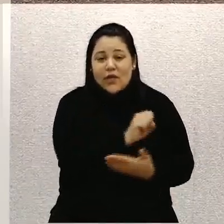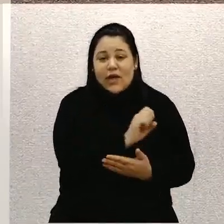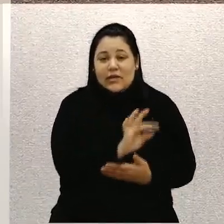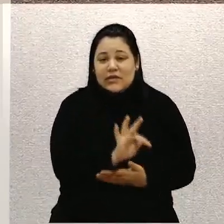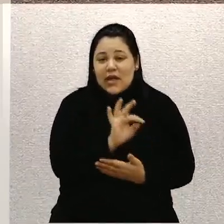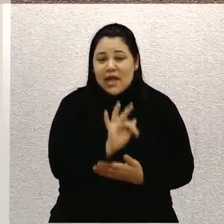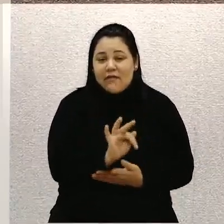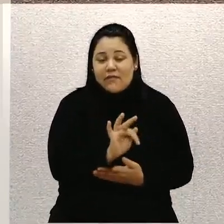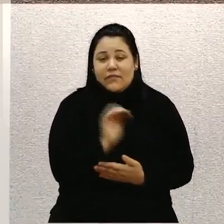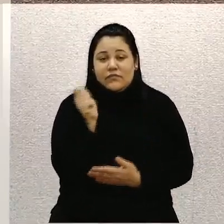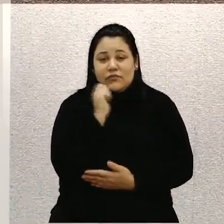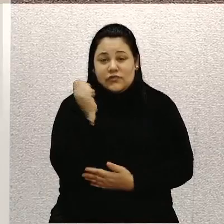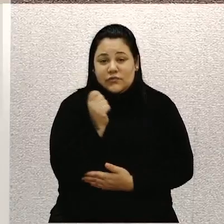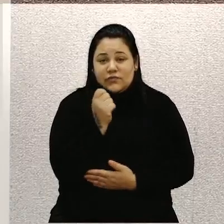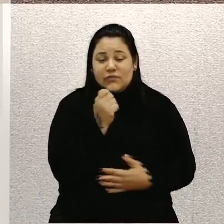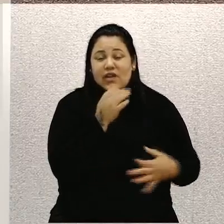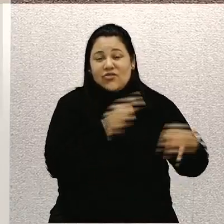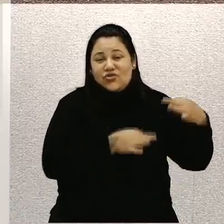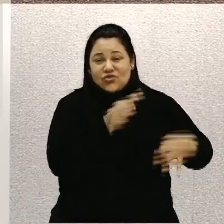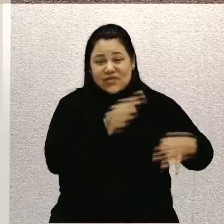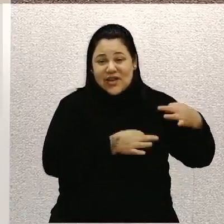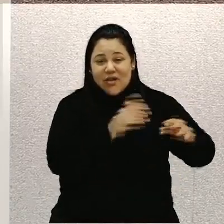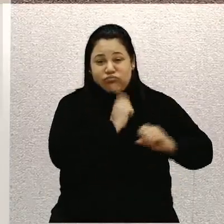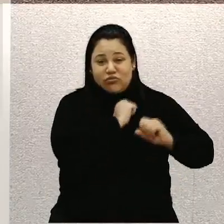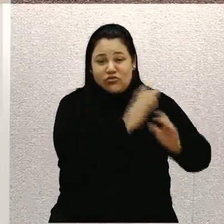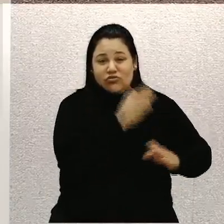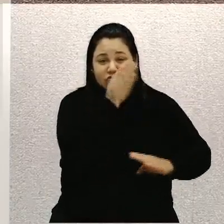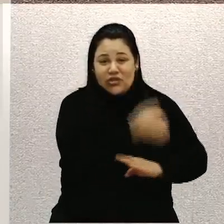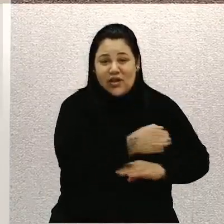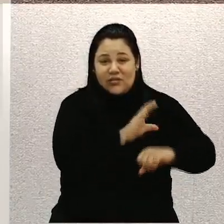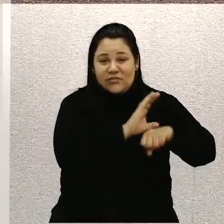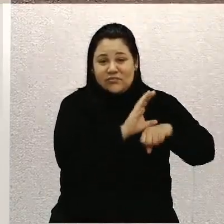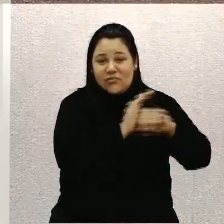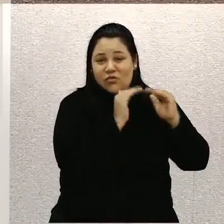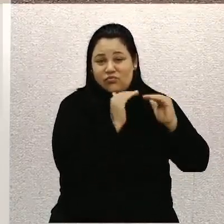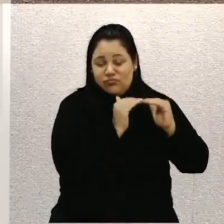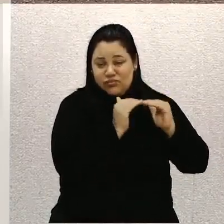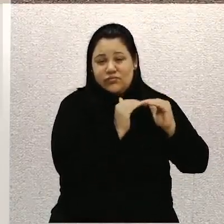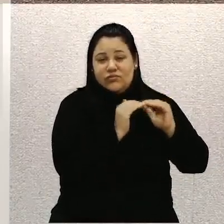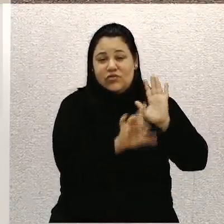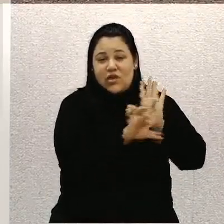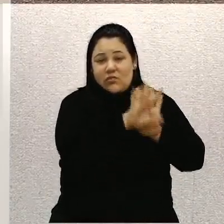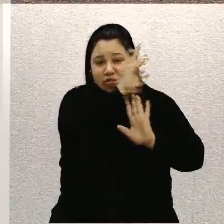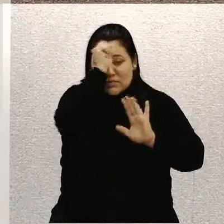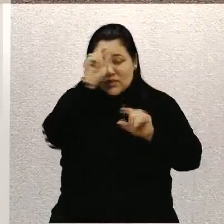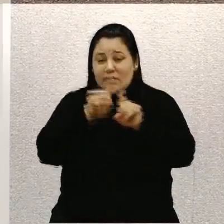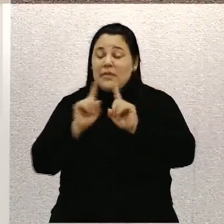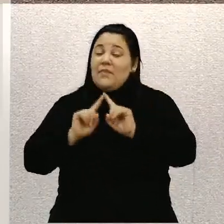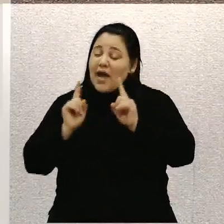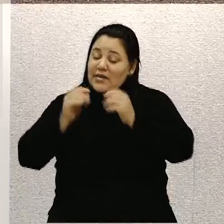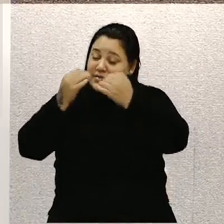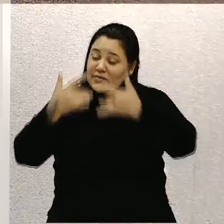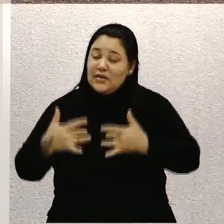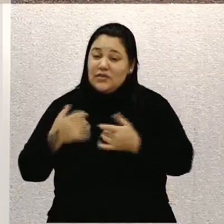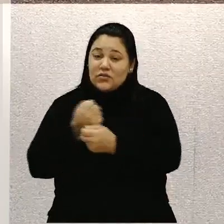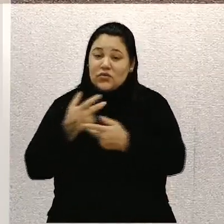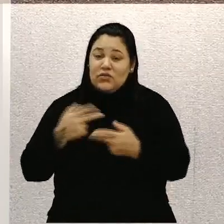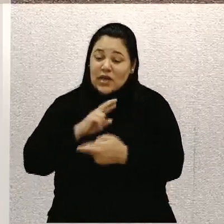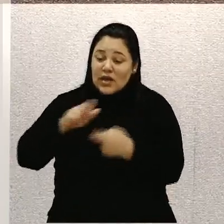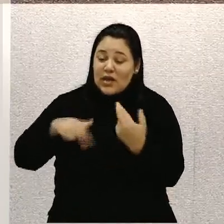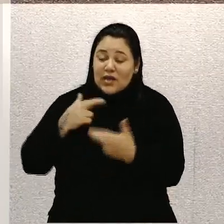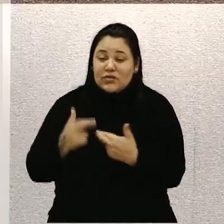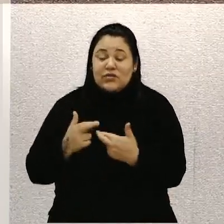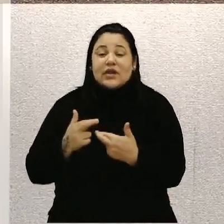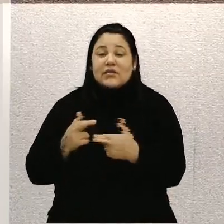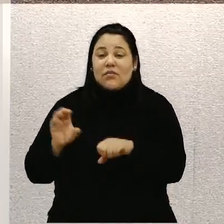Grande do Sul, ao julgar ações diretas de inconstitucionalidade de leis municipais. Mais precisamente, ação direta de inconstitucionalidade